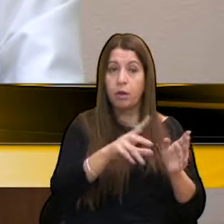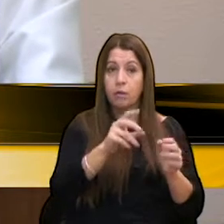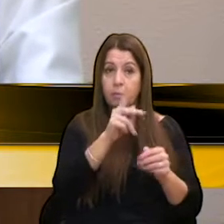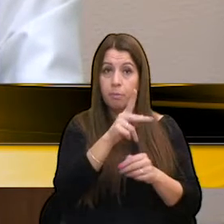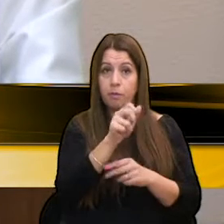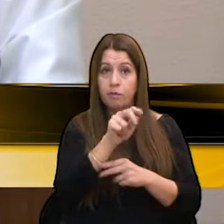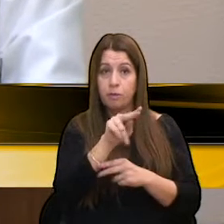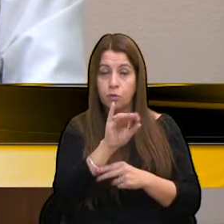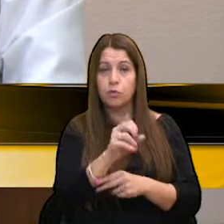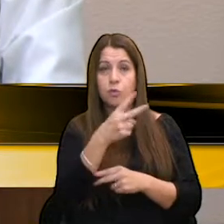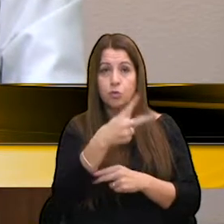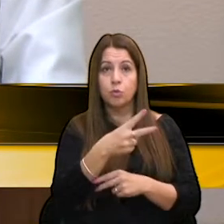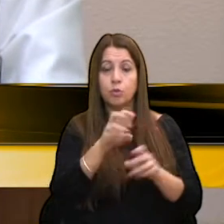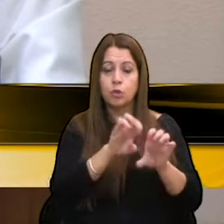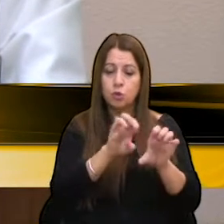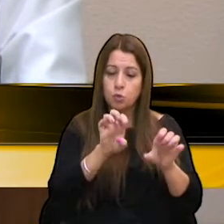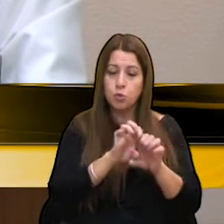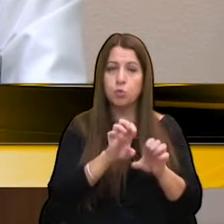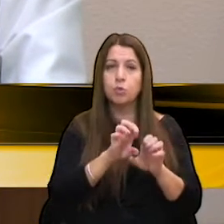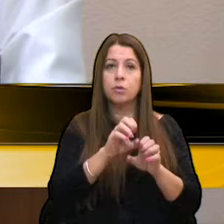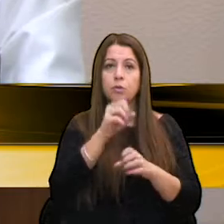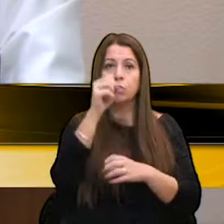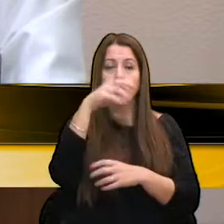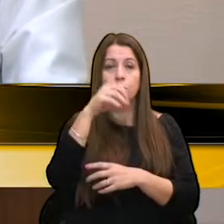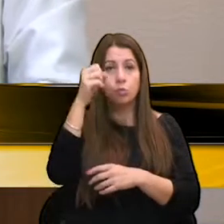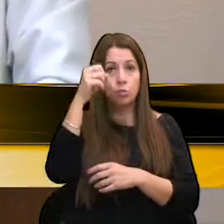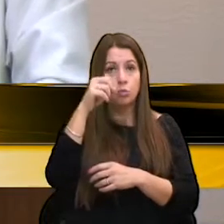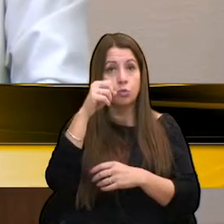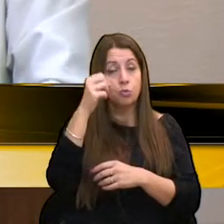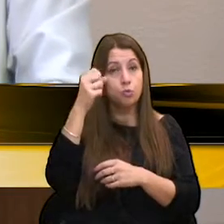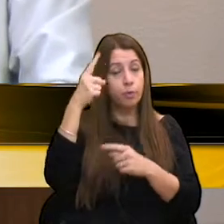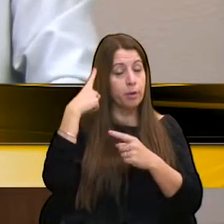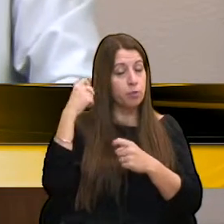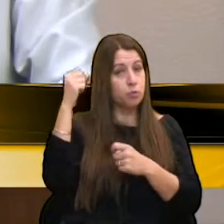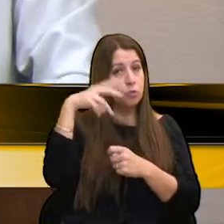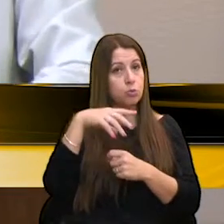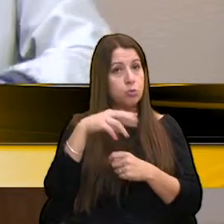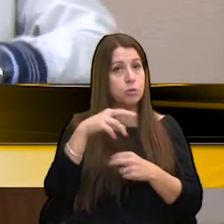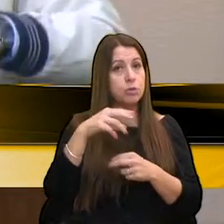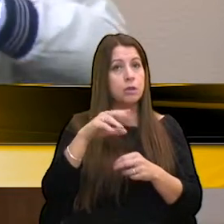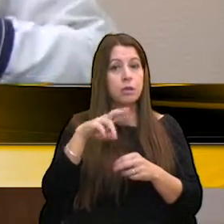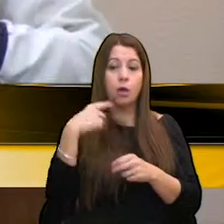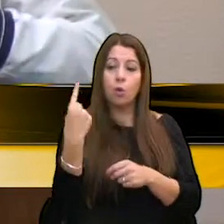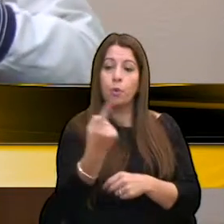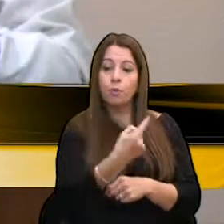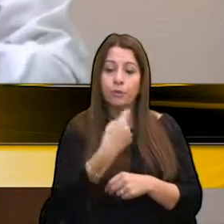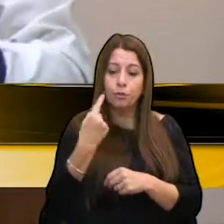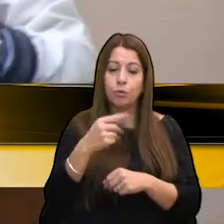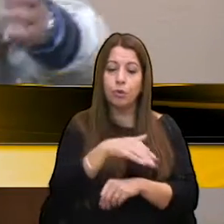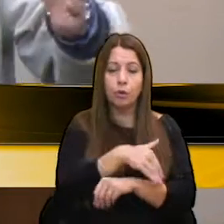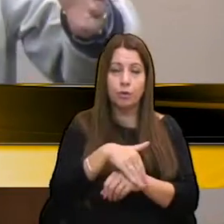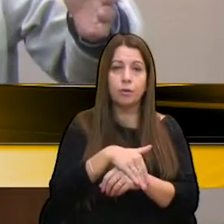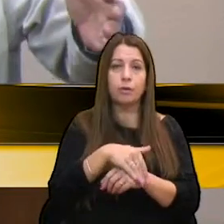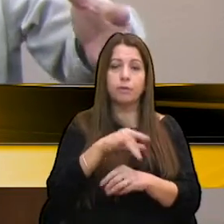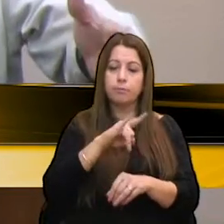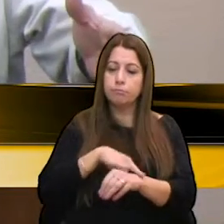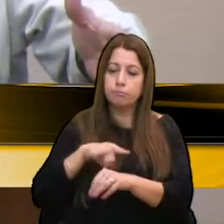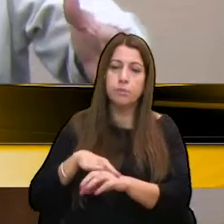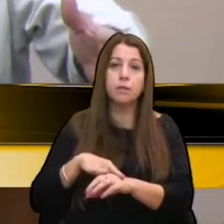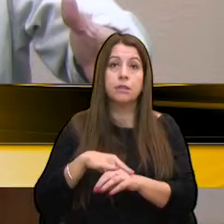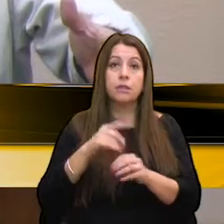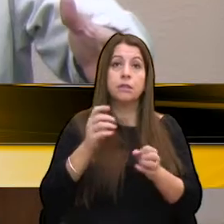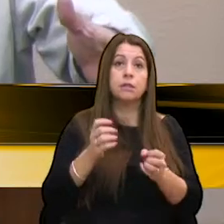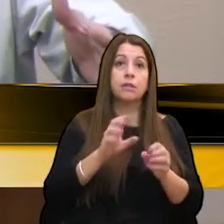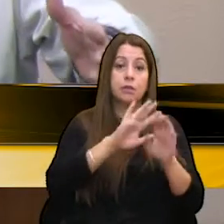precisaram de restauração, o som e luz, a rotatória, banheiros. E se nós deixarmos os pavilhões